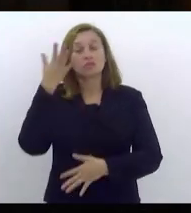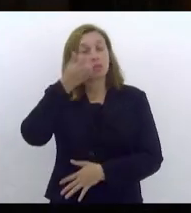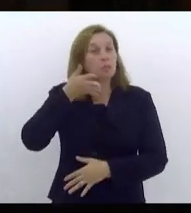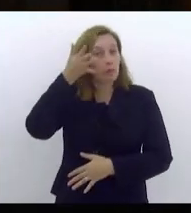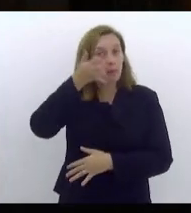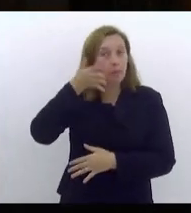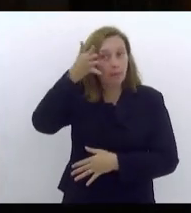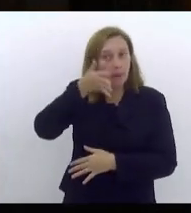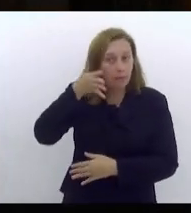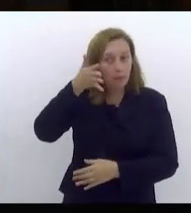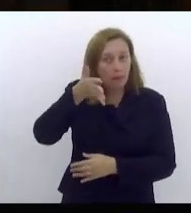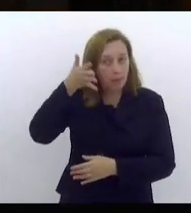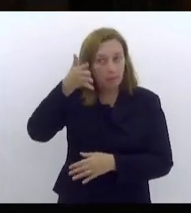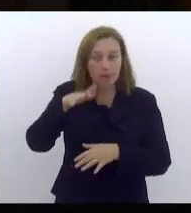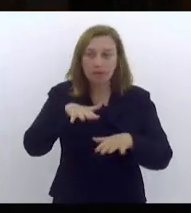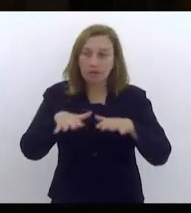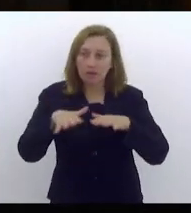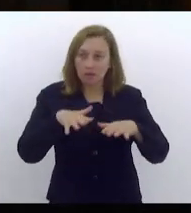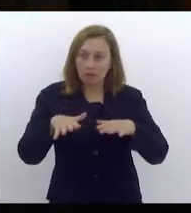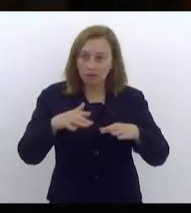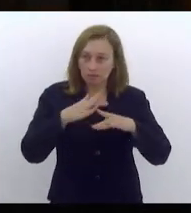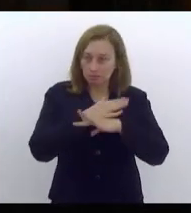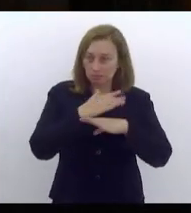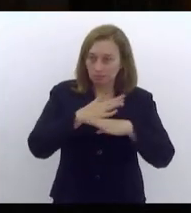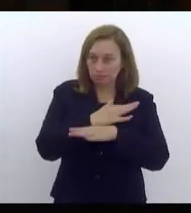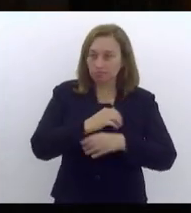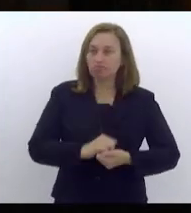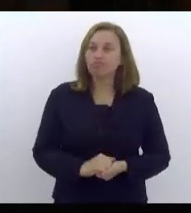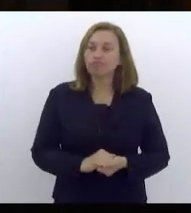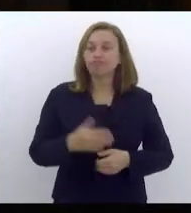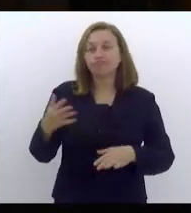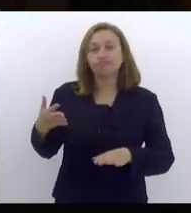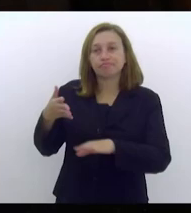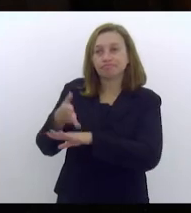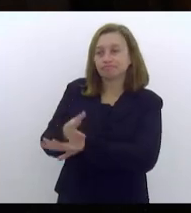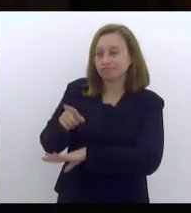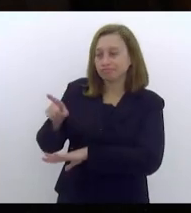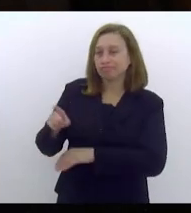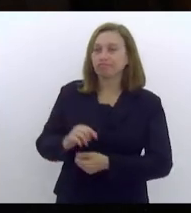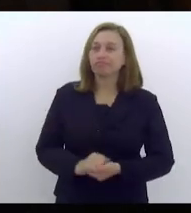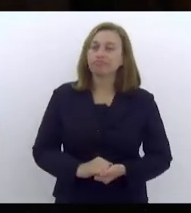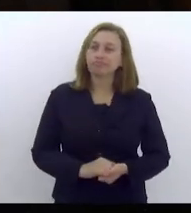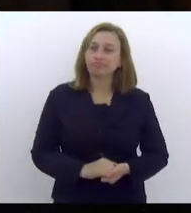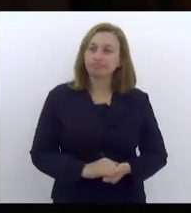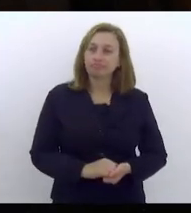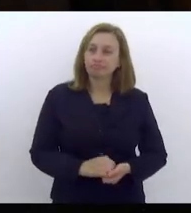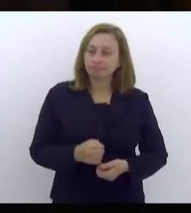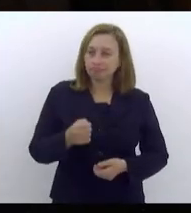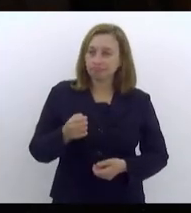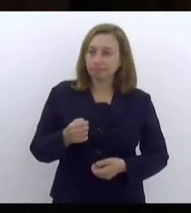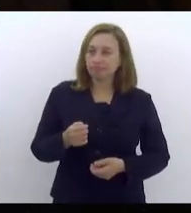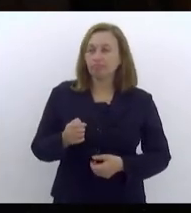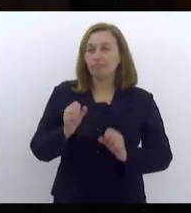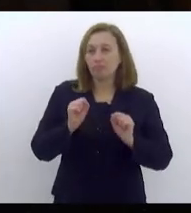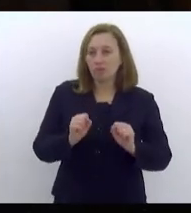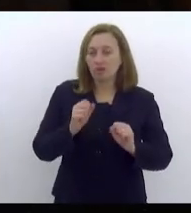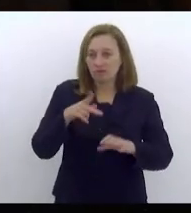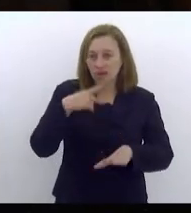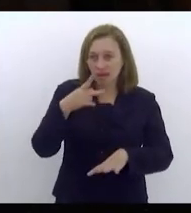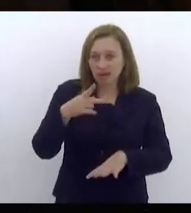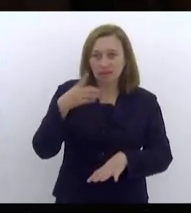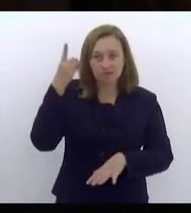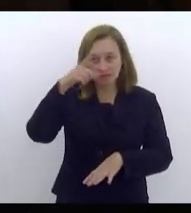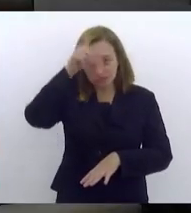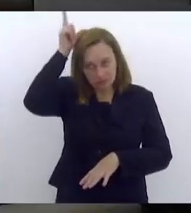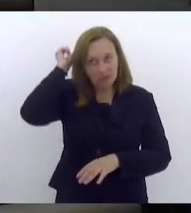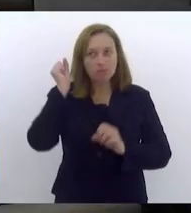sobre mobilidade urbana. Lá cheguei, era quase... Ô, Luiz Paulo, eu posso fazer uma partezinha?